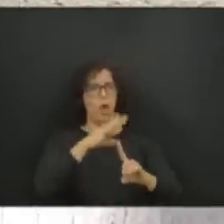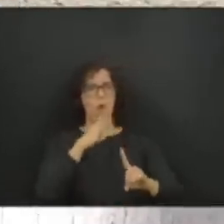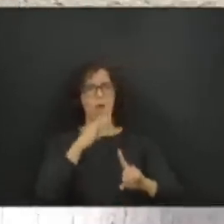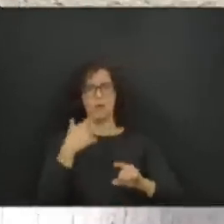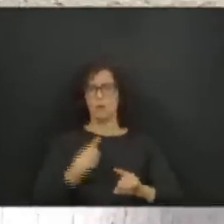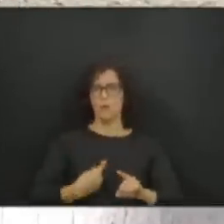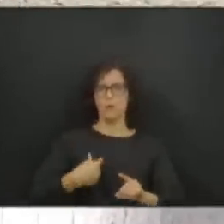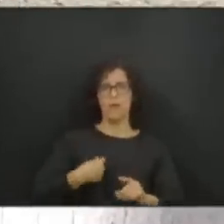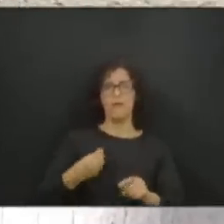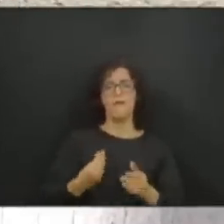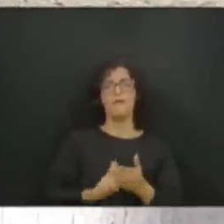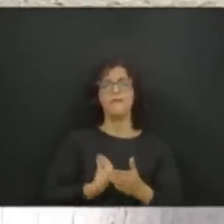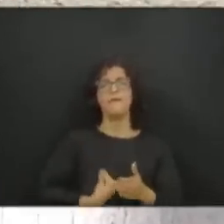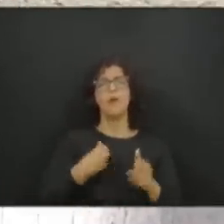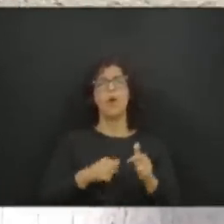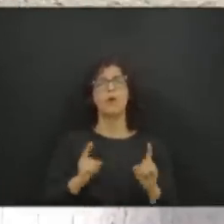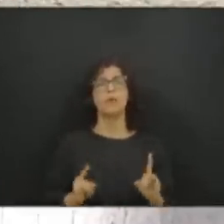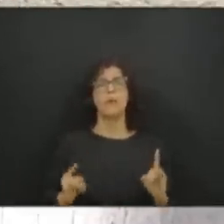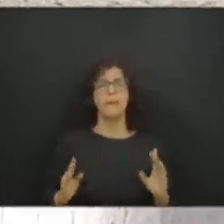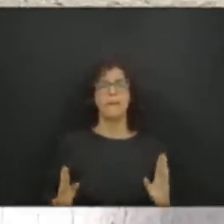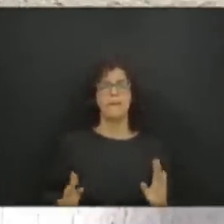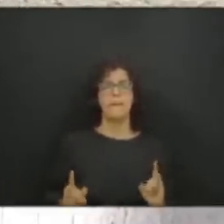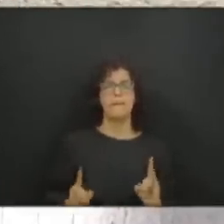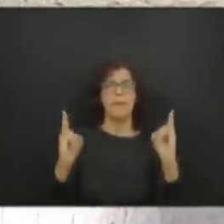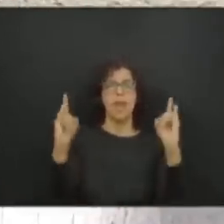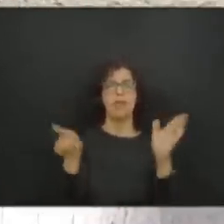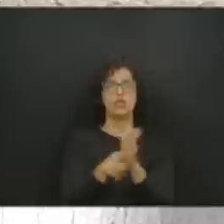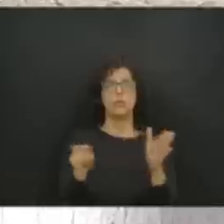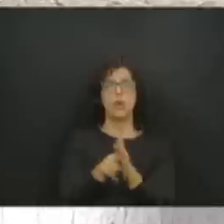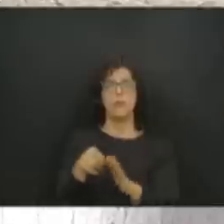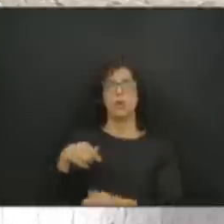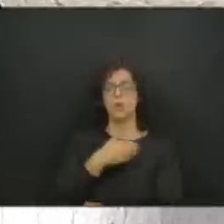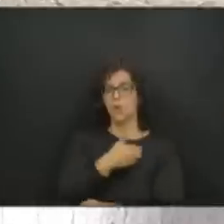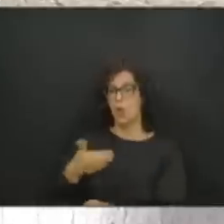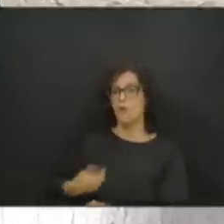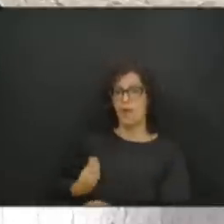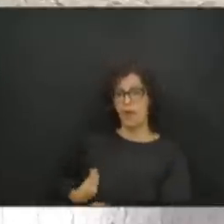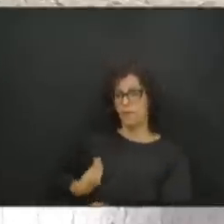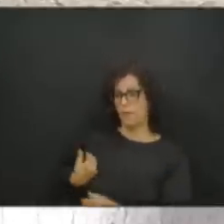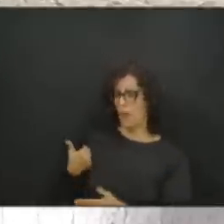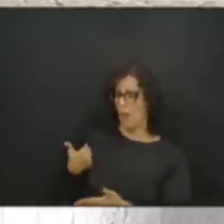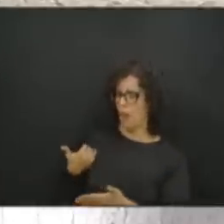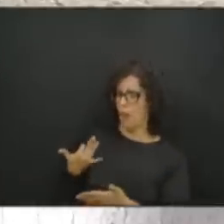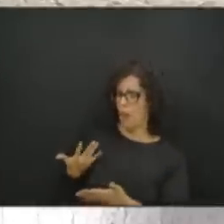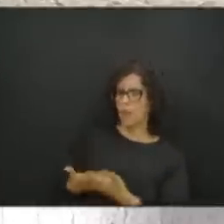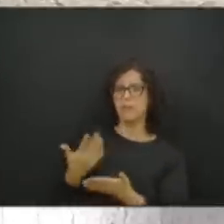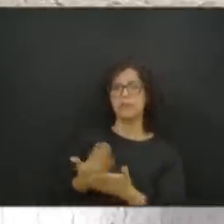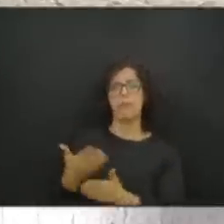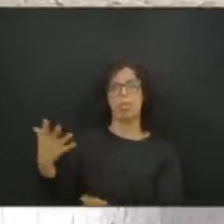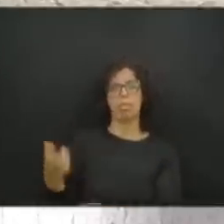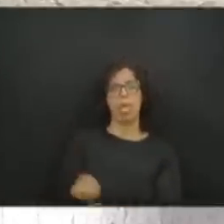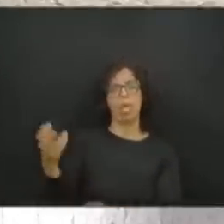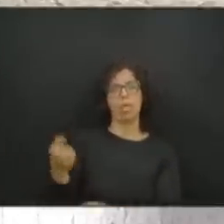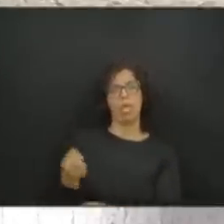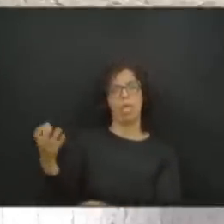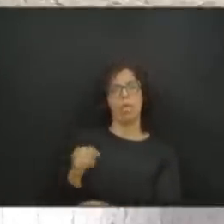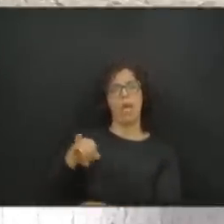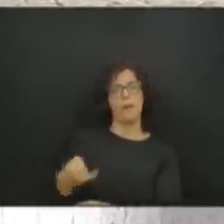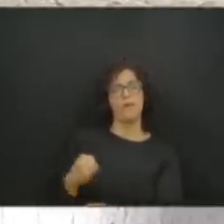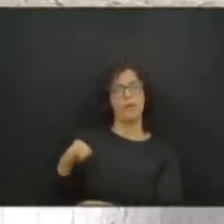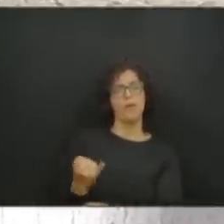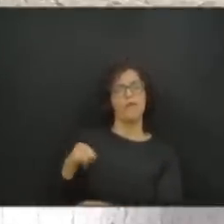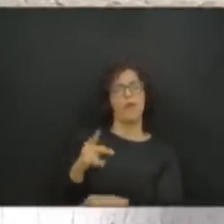estado e viveu a vida inteira dentro de Palácio é a vida inteira mamando na teta do Povo